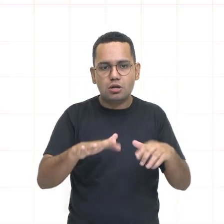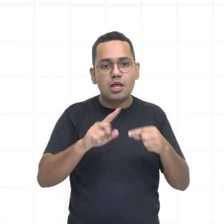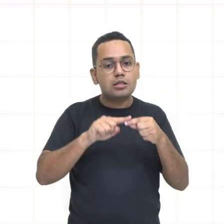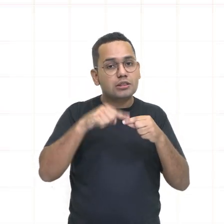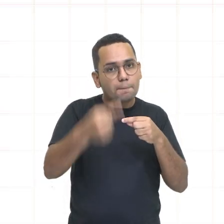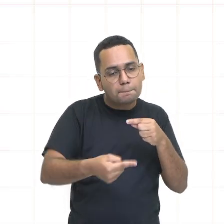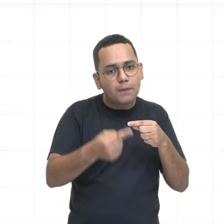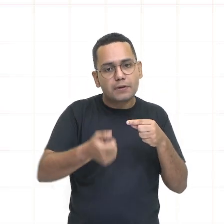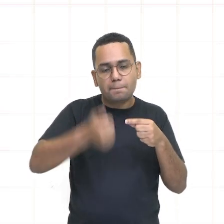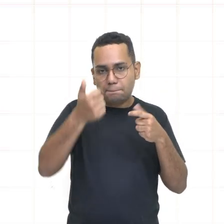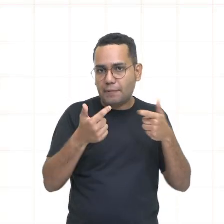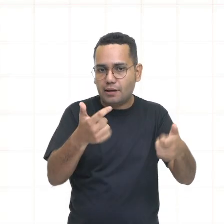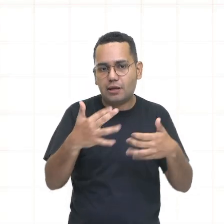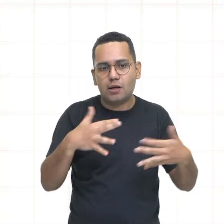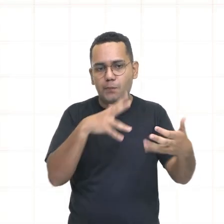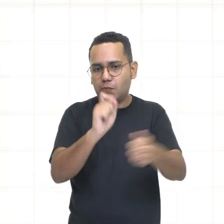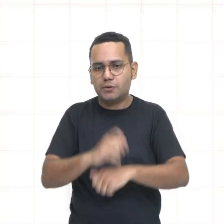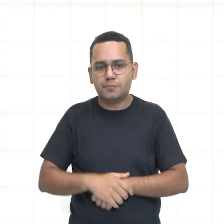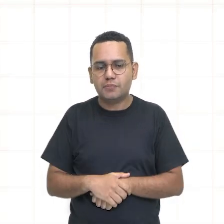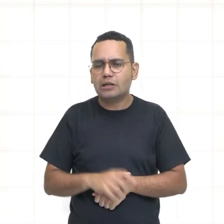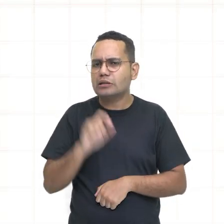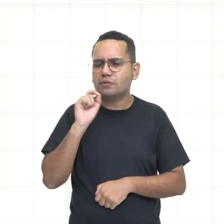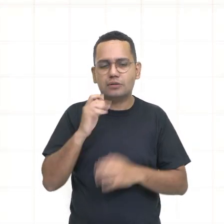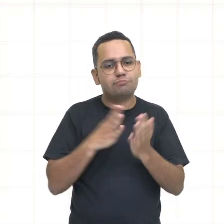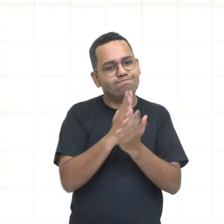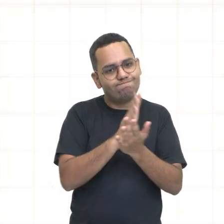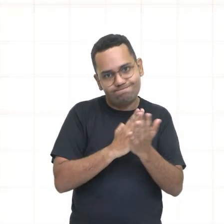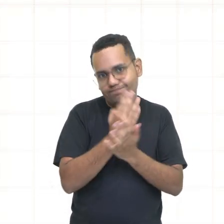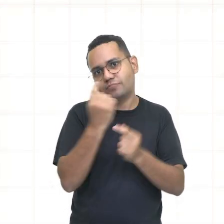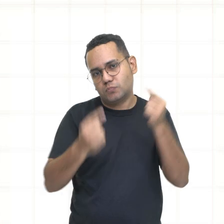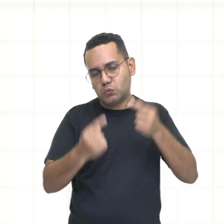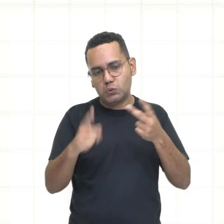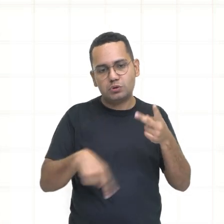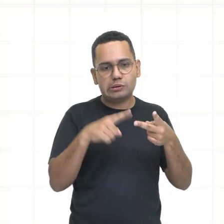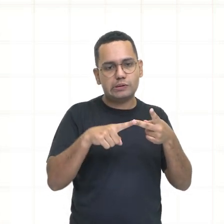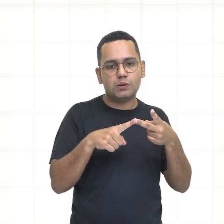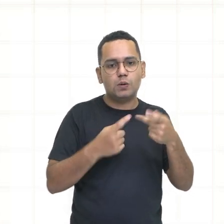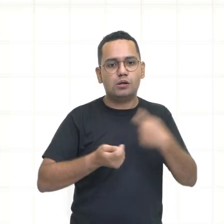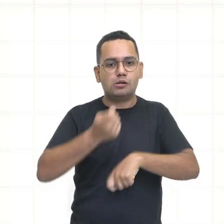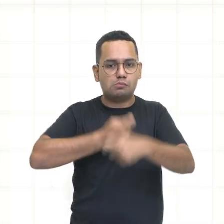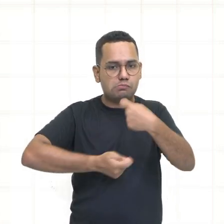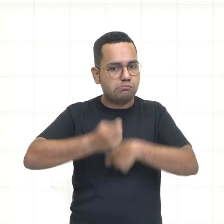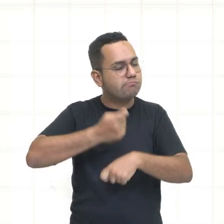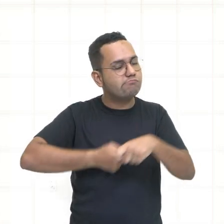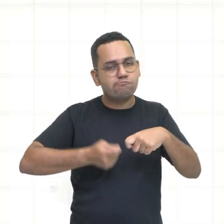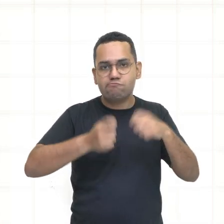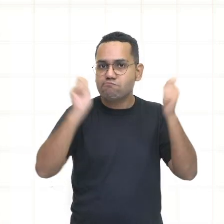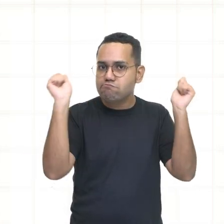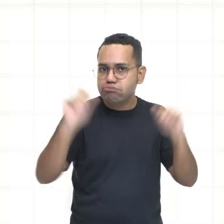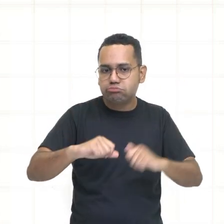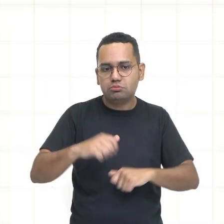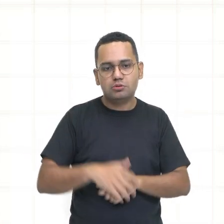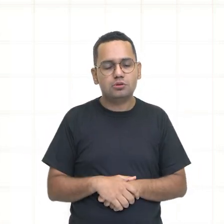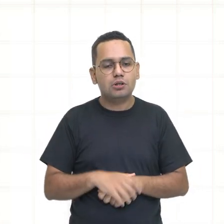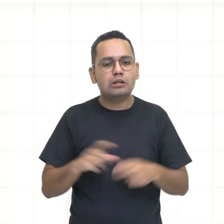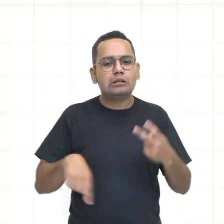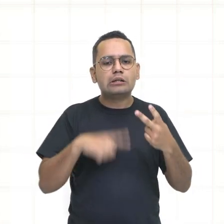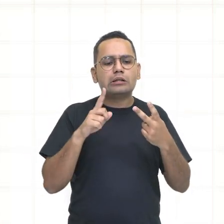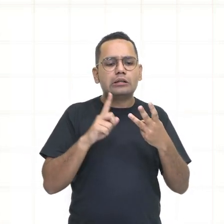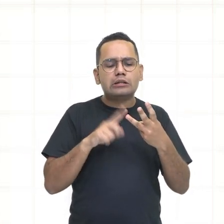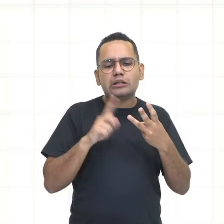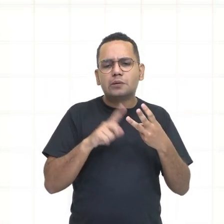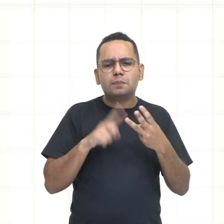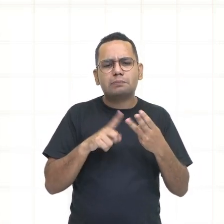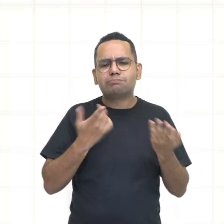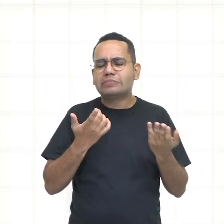política, economia devastada e em colapso, e ressentimento com o Tratado de Versalhes. Quando